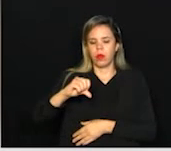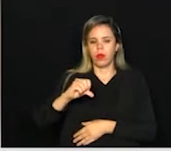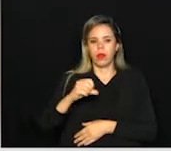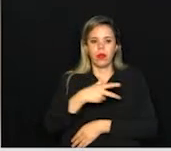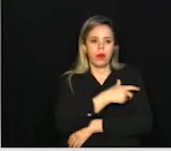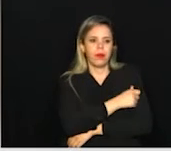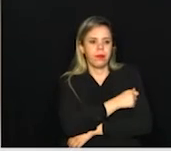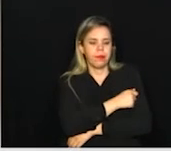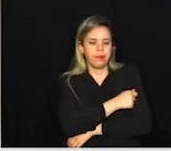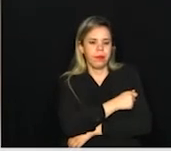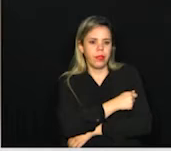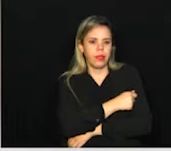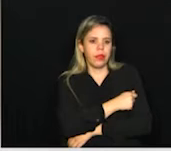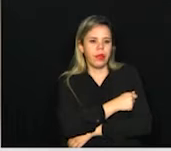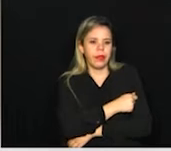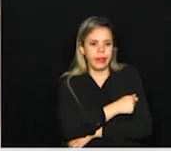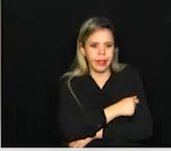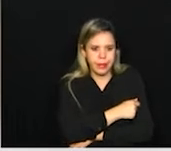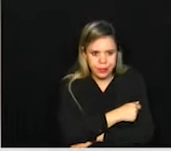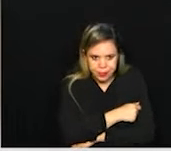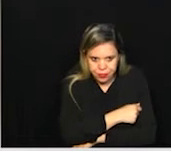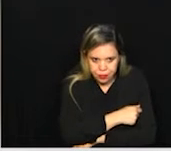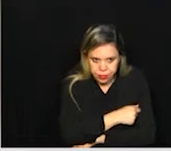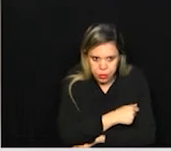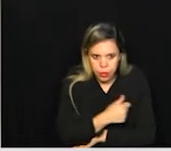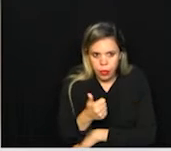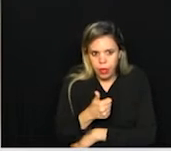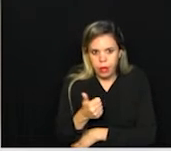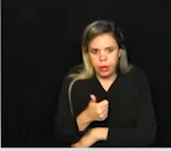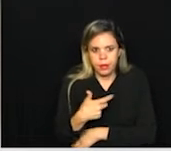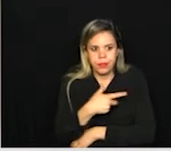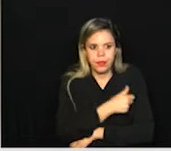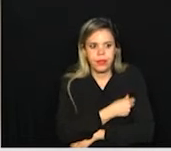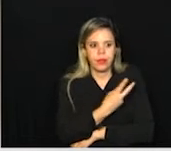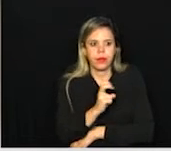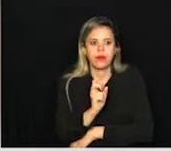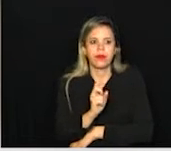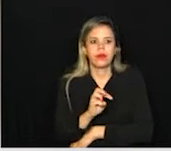35.546.039 doses aplicadas, sendo que de primeira dose,